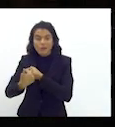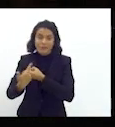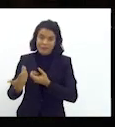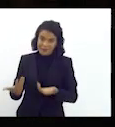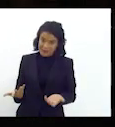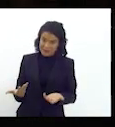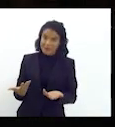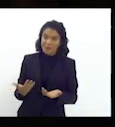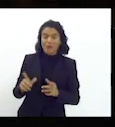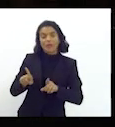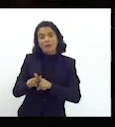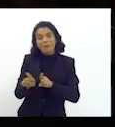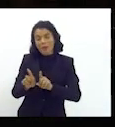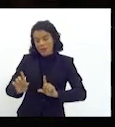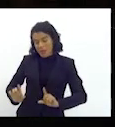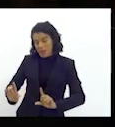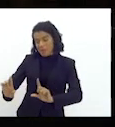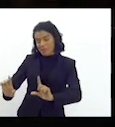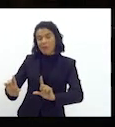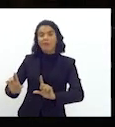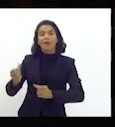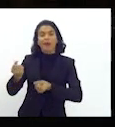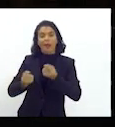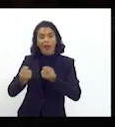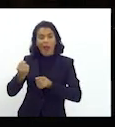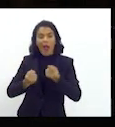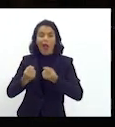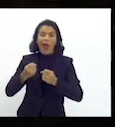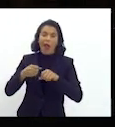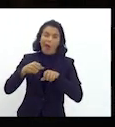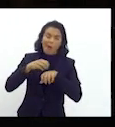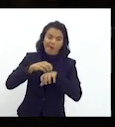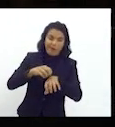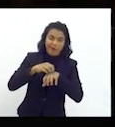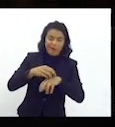de emplacamento dos veículos em cada um dos municípios